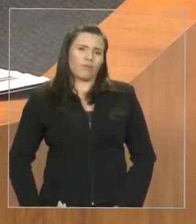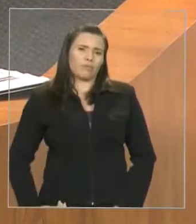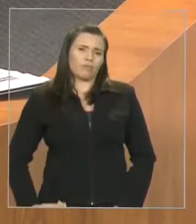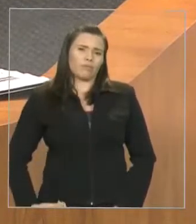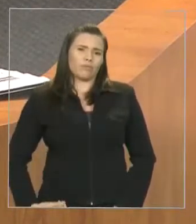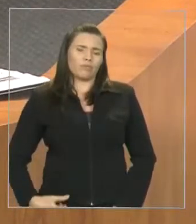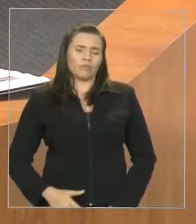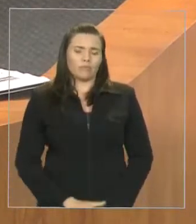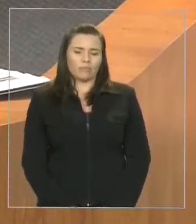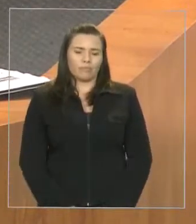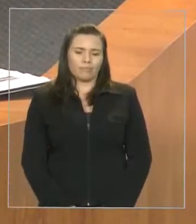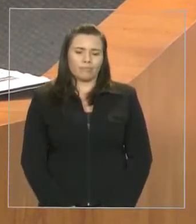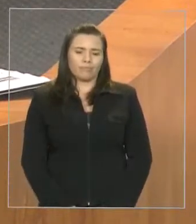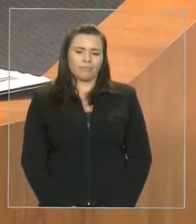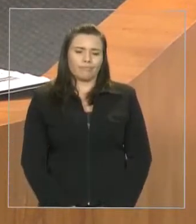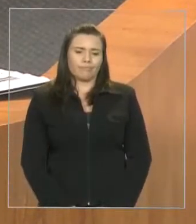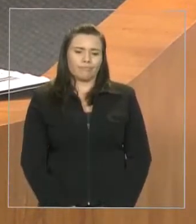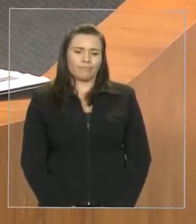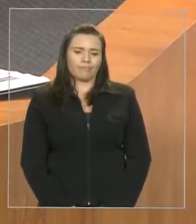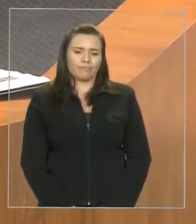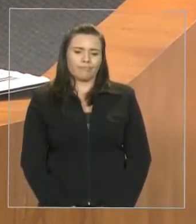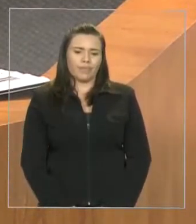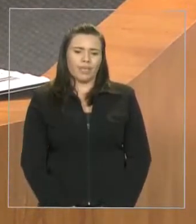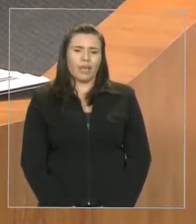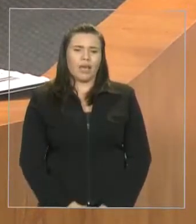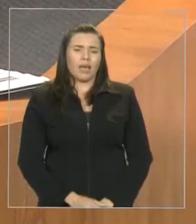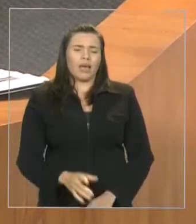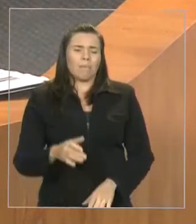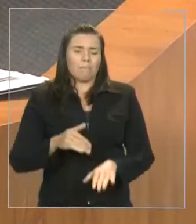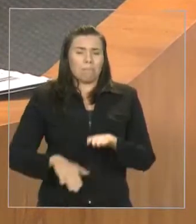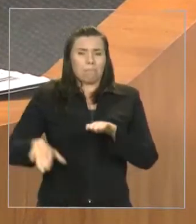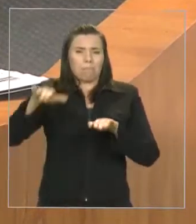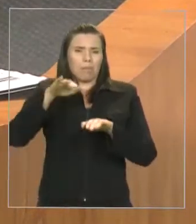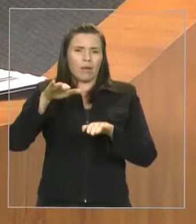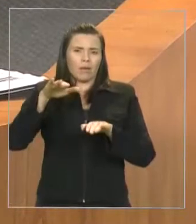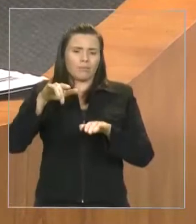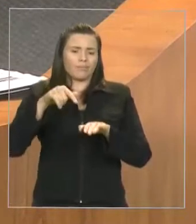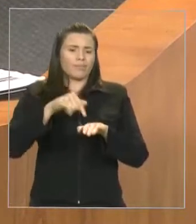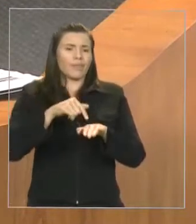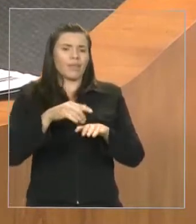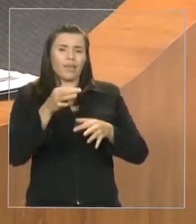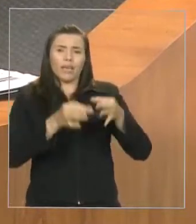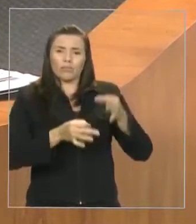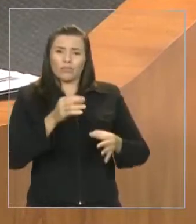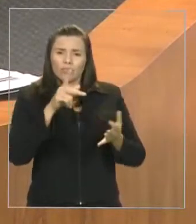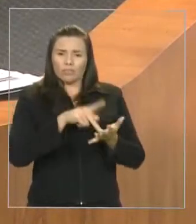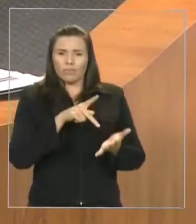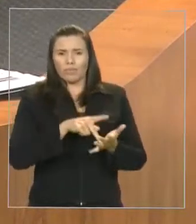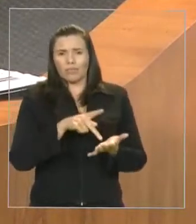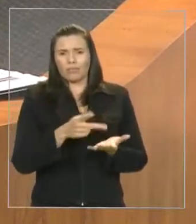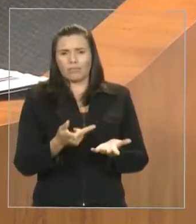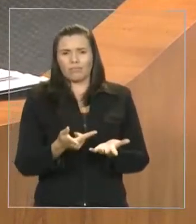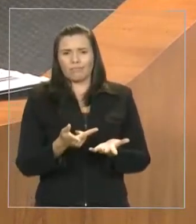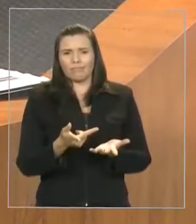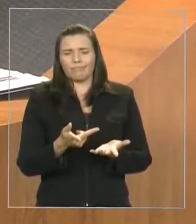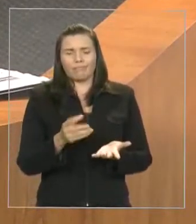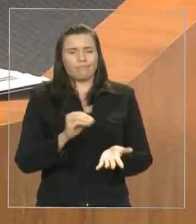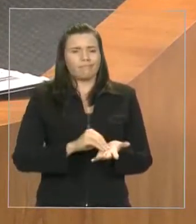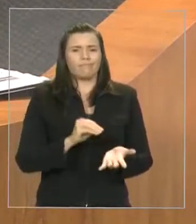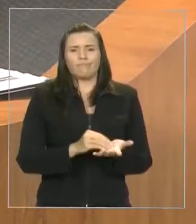nesse esboroamento da justiça, a mais grave de todas as ruínas é a falta de penalidade dos criminosos,